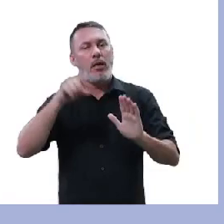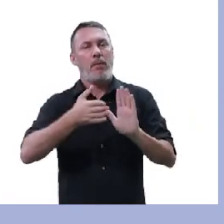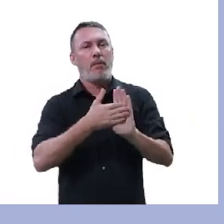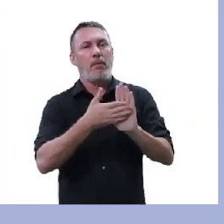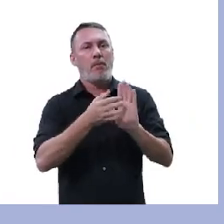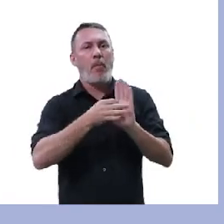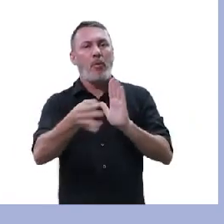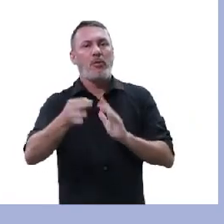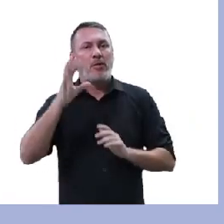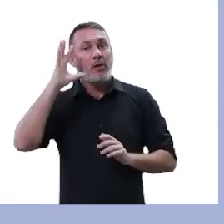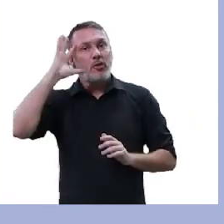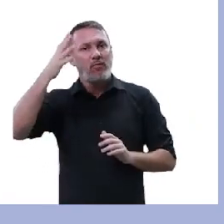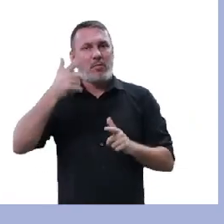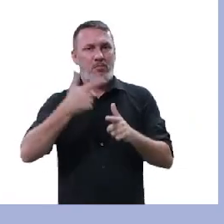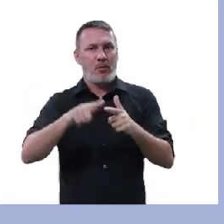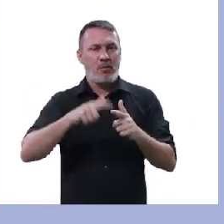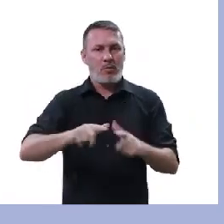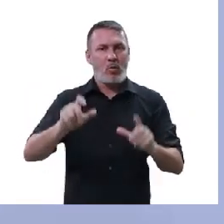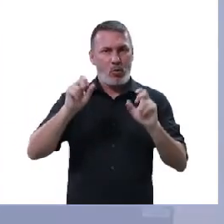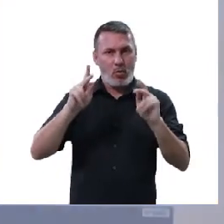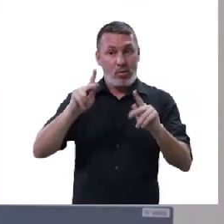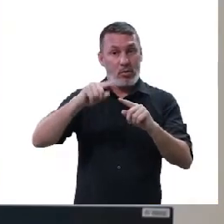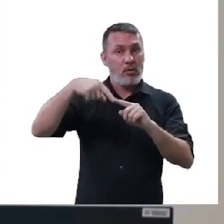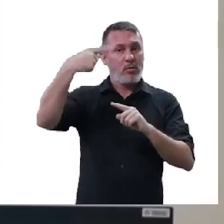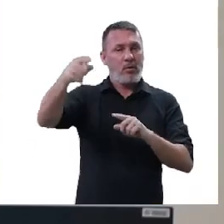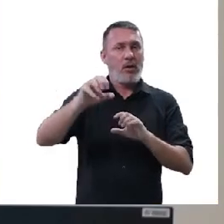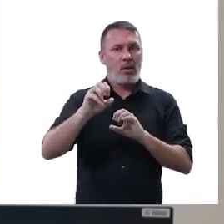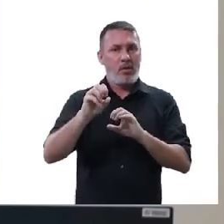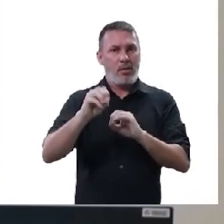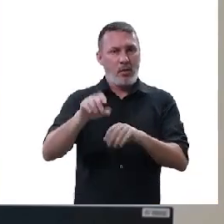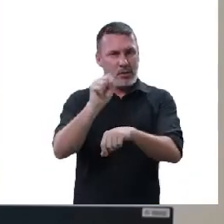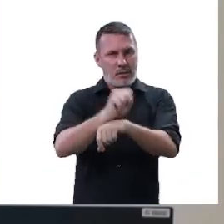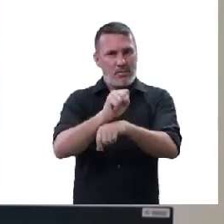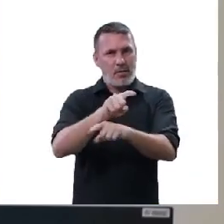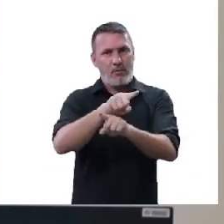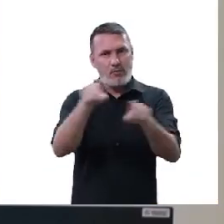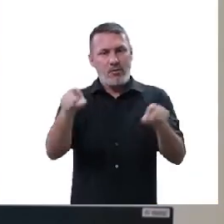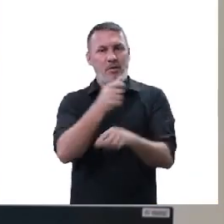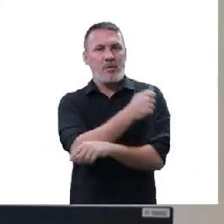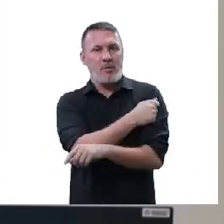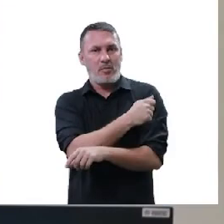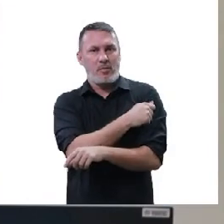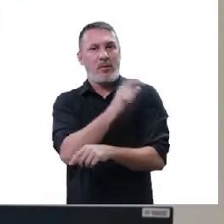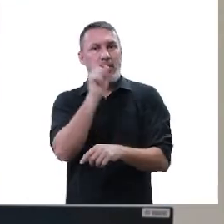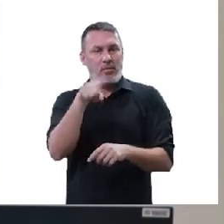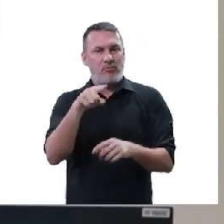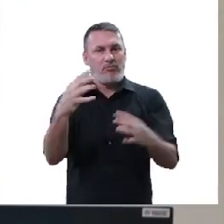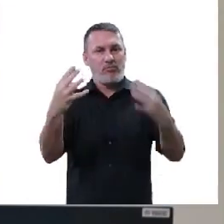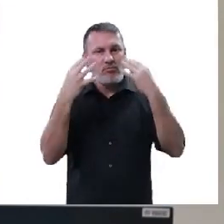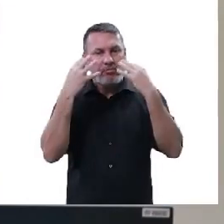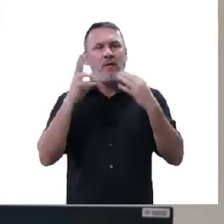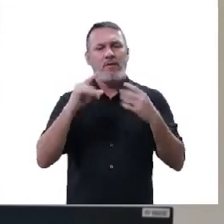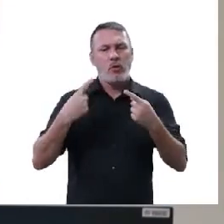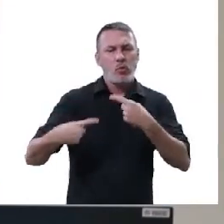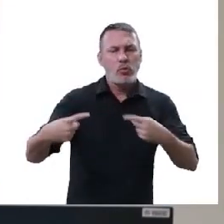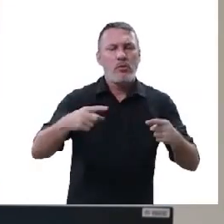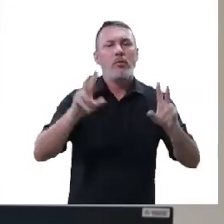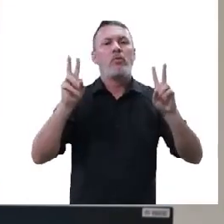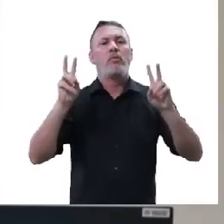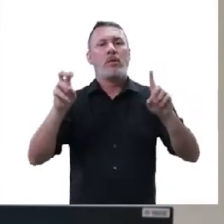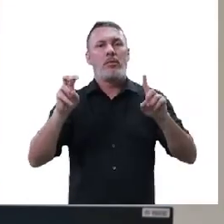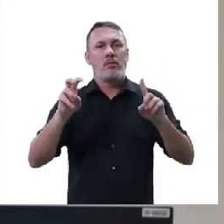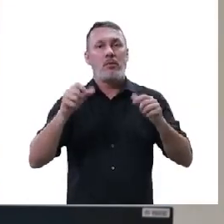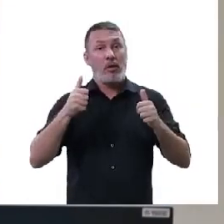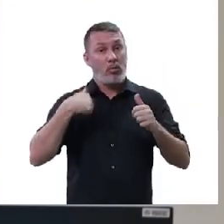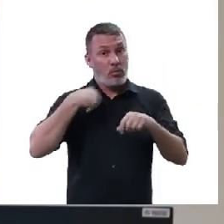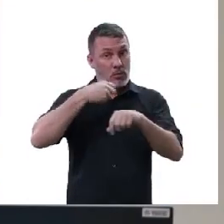como proposta de intervenção. Então, essa será a nossa próxima aula. Aguardo todos vocês nessa aula que vamos discutir sobre